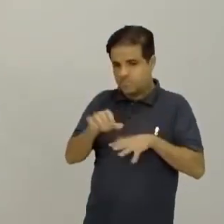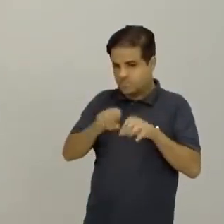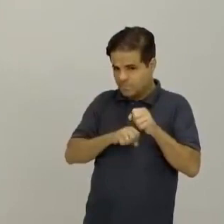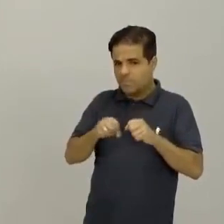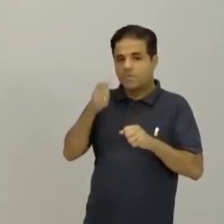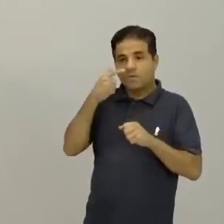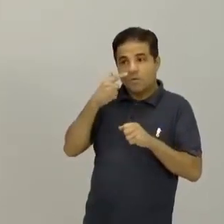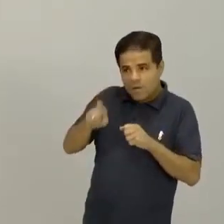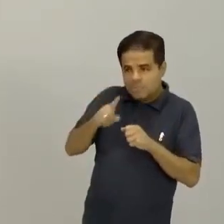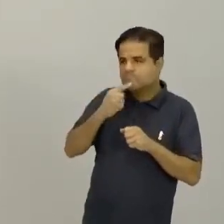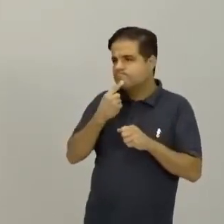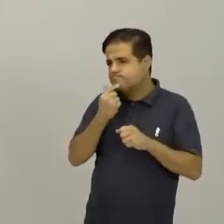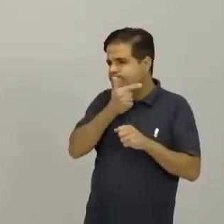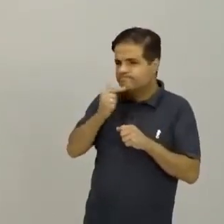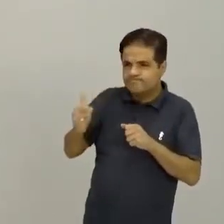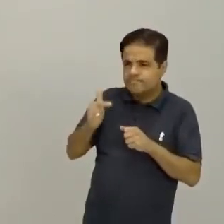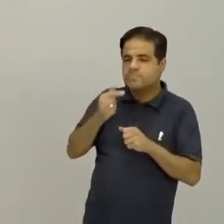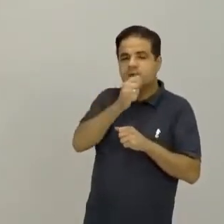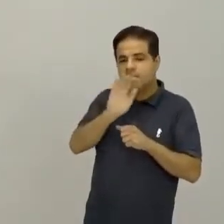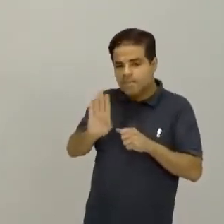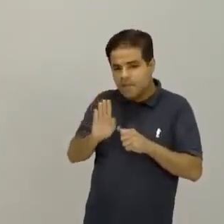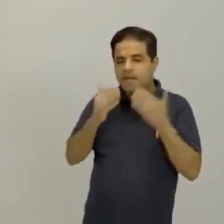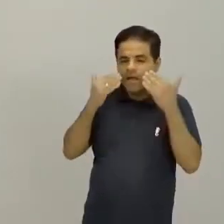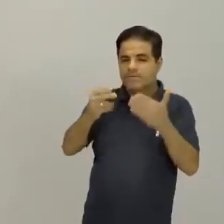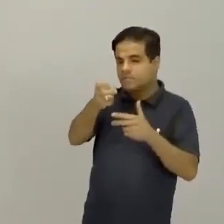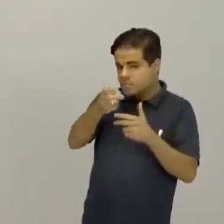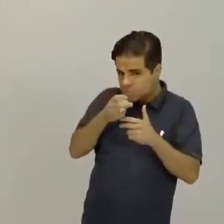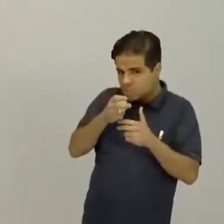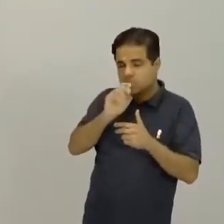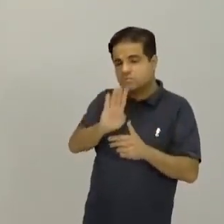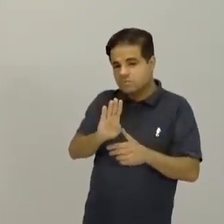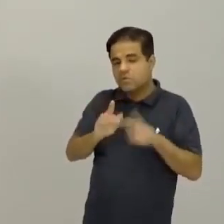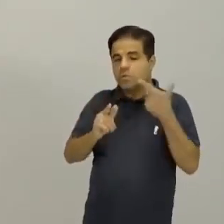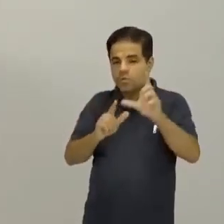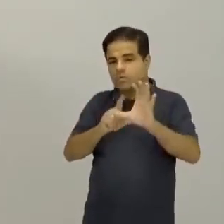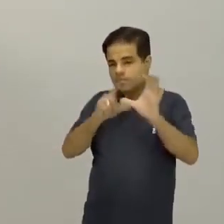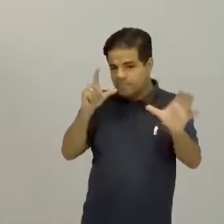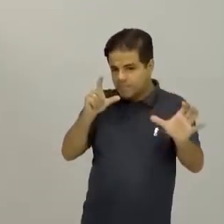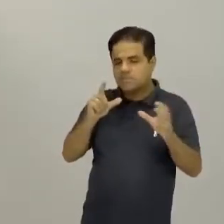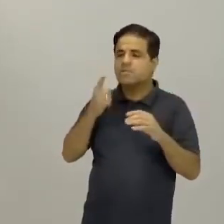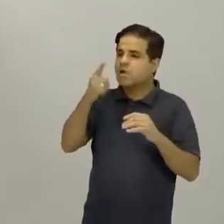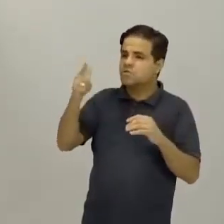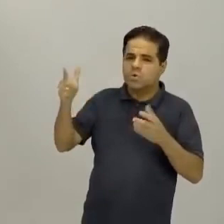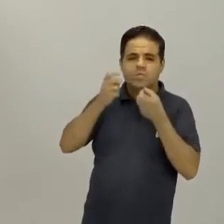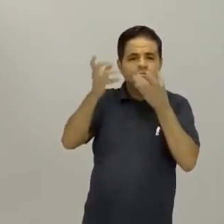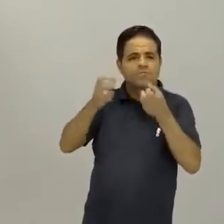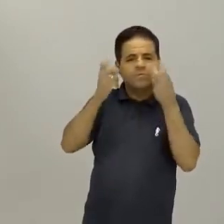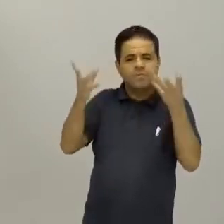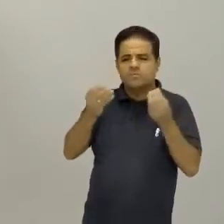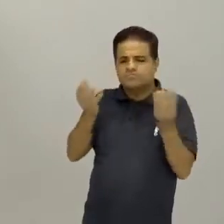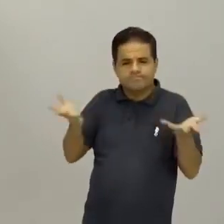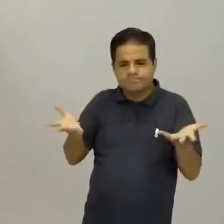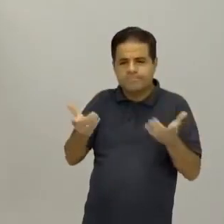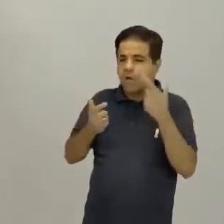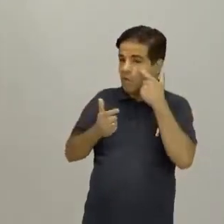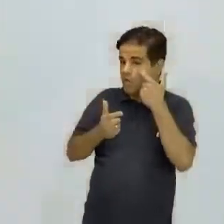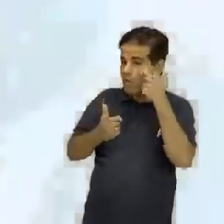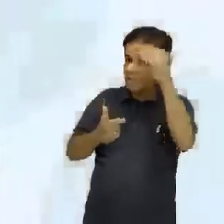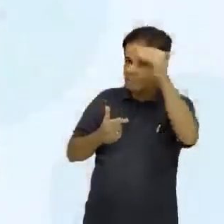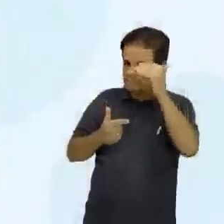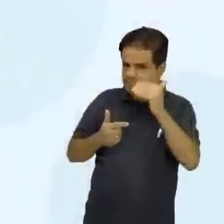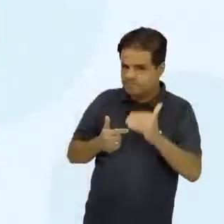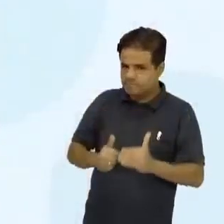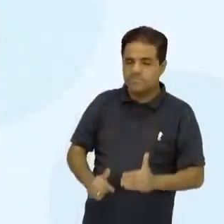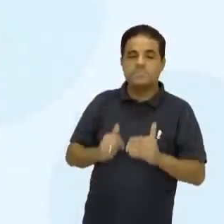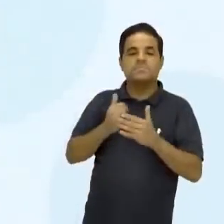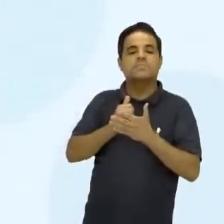para a lei de formação, anotei o A e o B. O A é o da frente do X e o B é o termo independente. Tá, e as outras informações, professora? Vamos ver como é? Vamos lá.